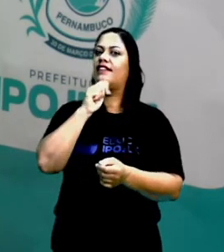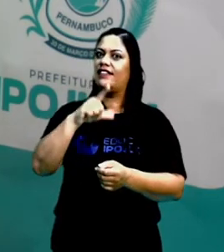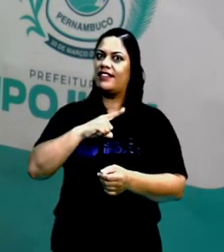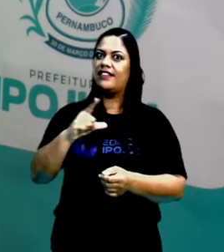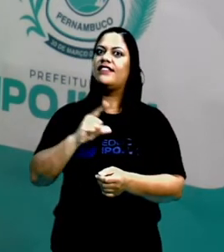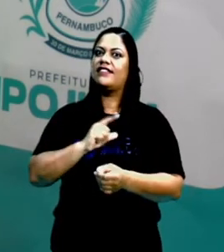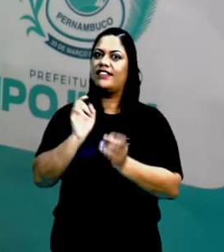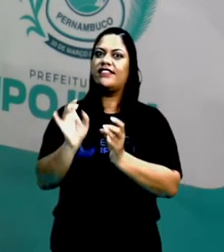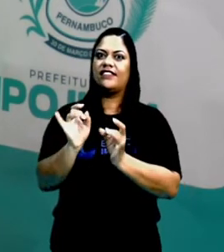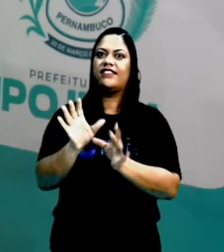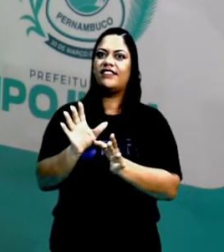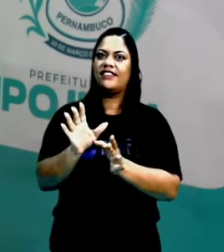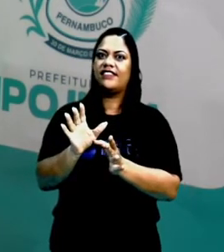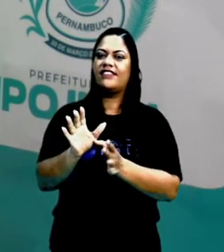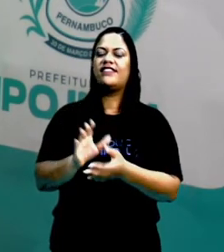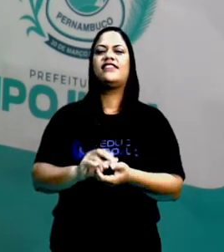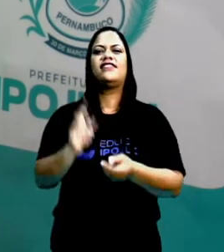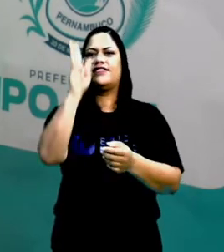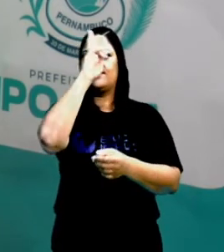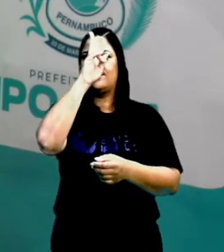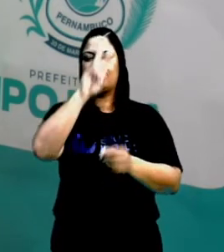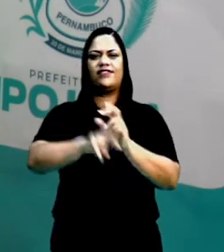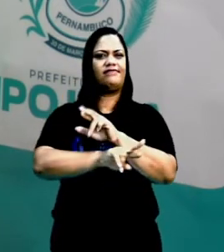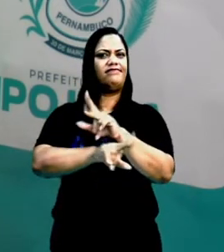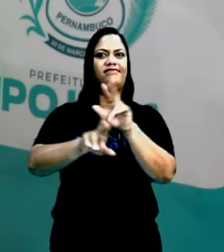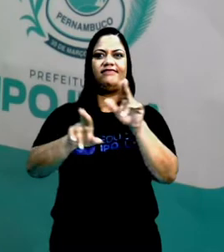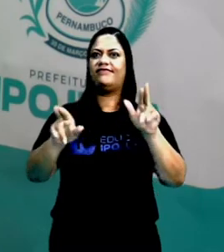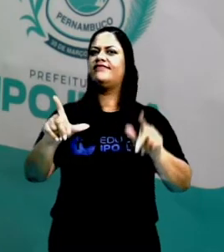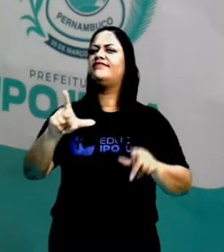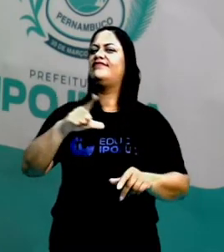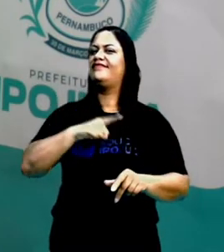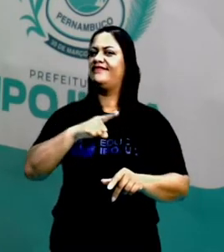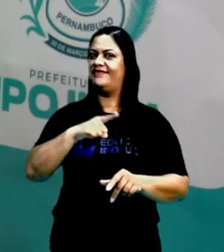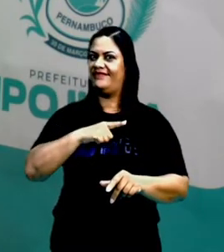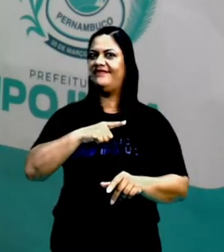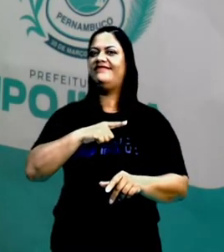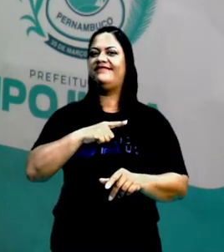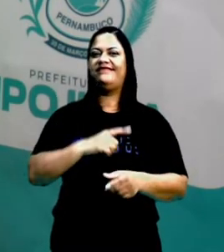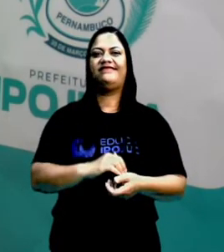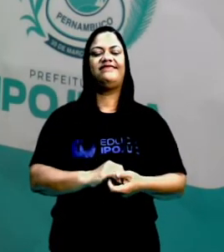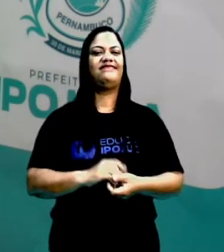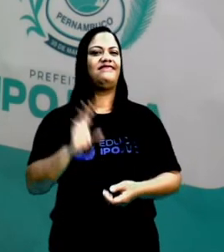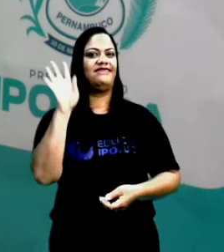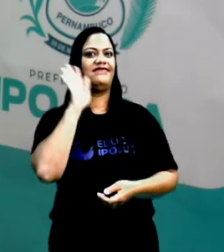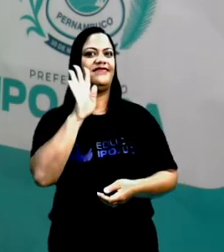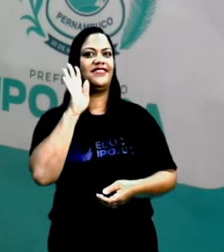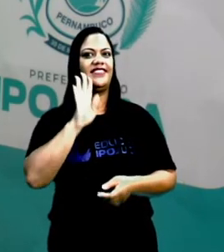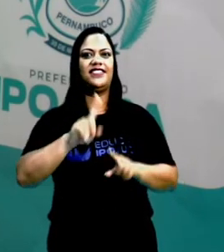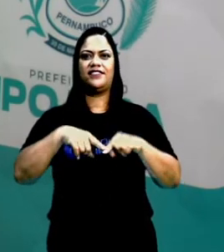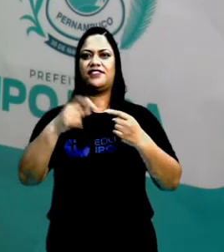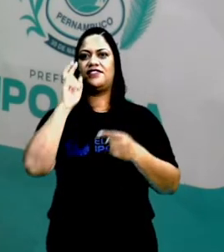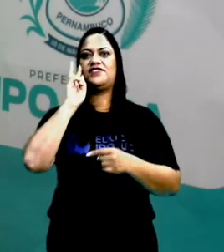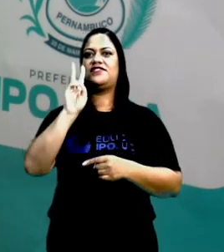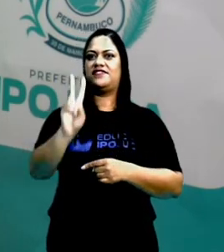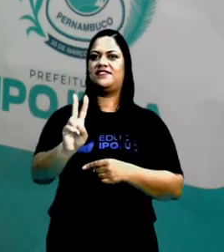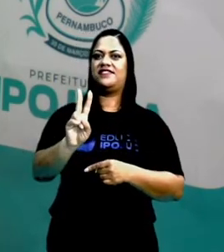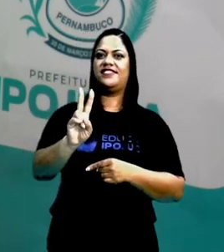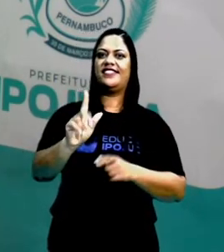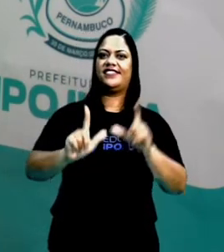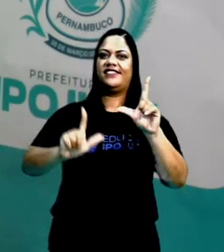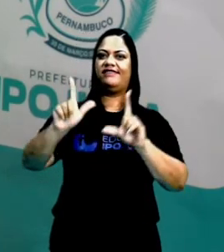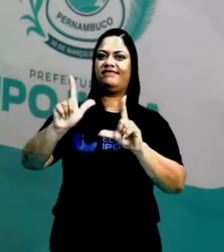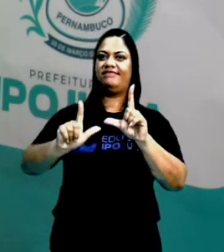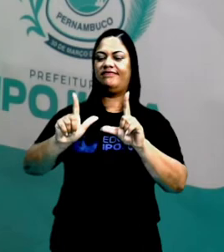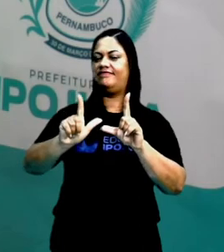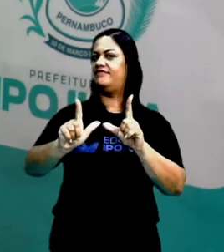da Turma da Mônica com várias histórias em quadrinho? É bem mais interessante do que a gente assistir os vídeos das histórias